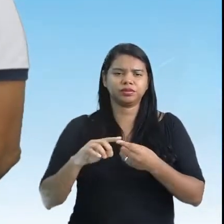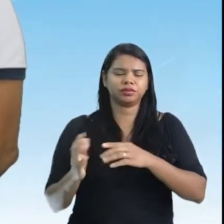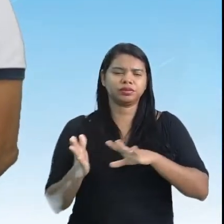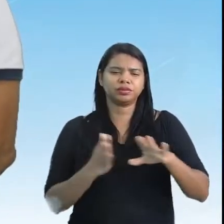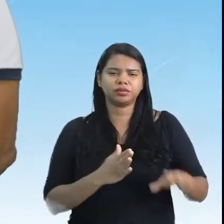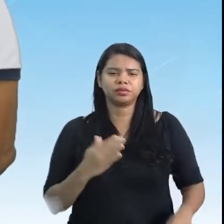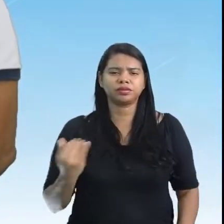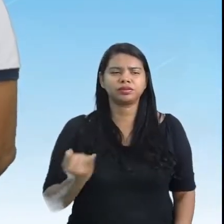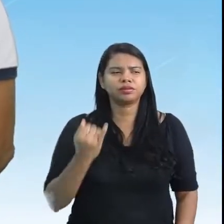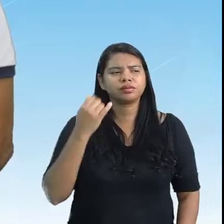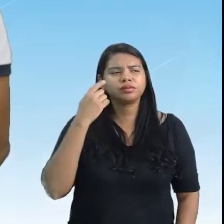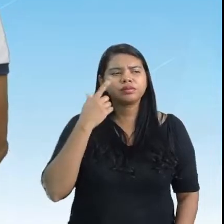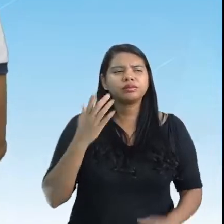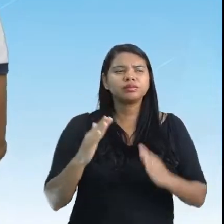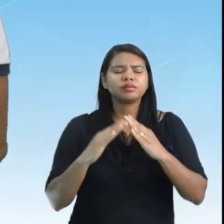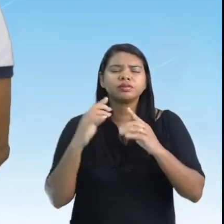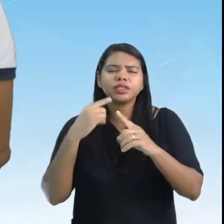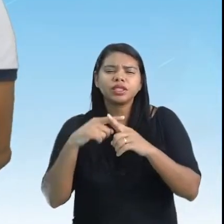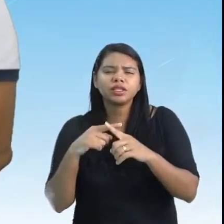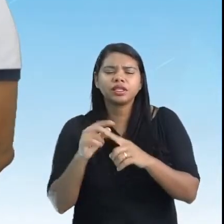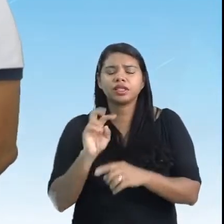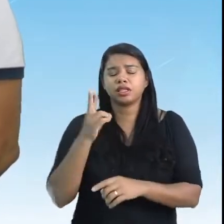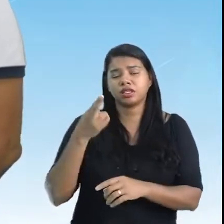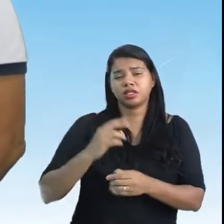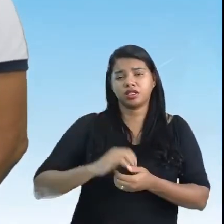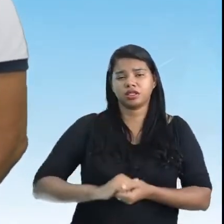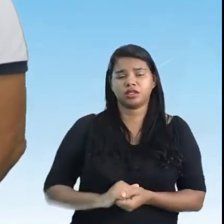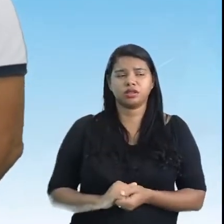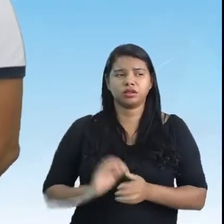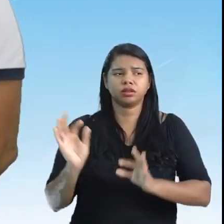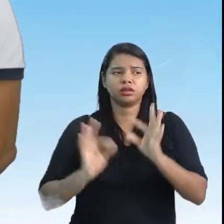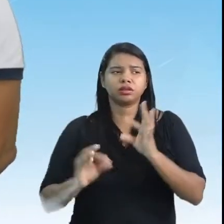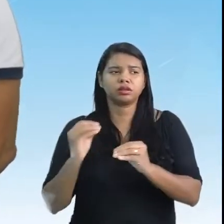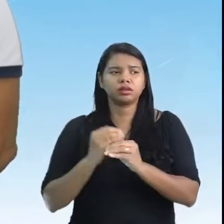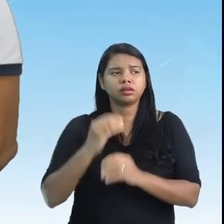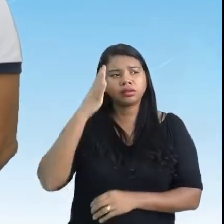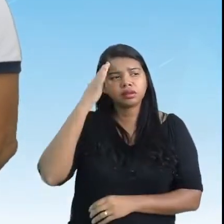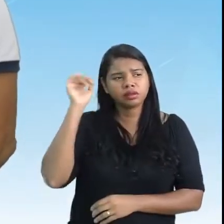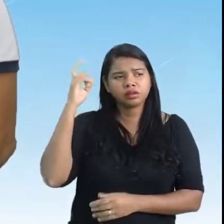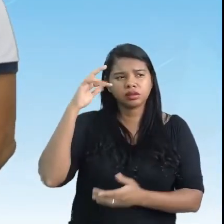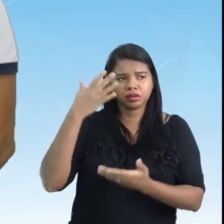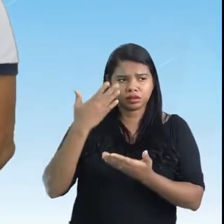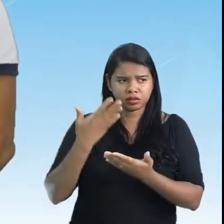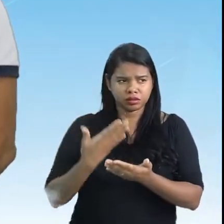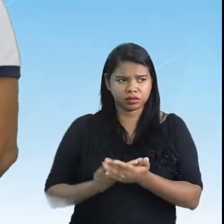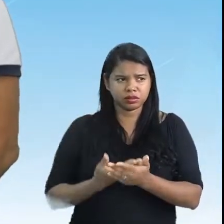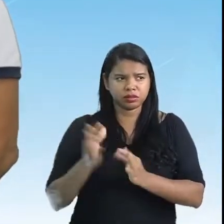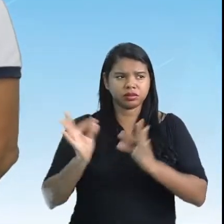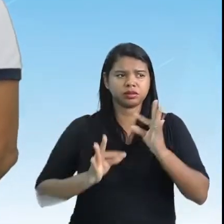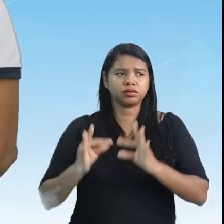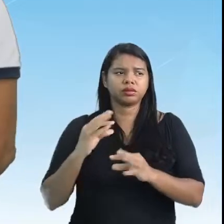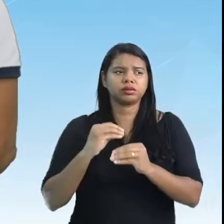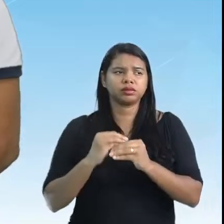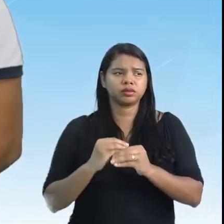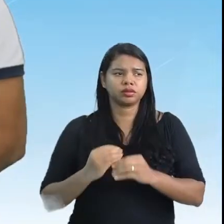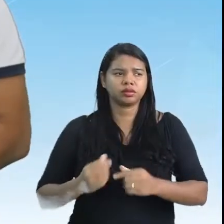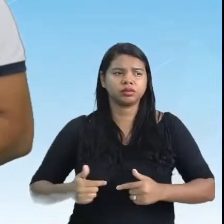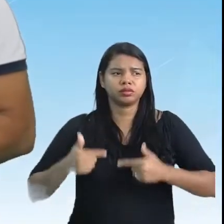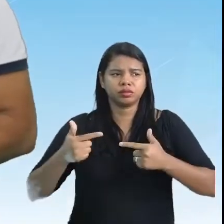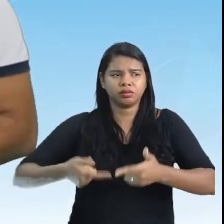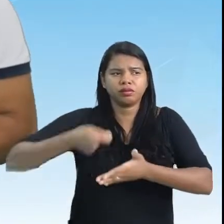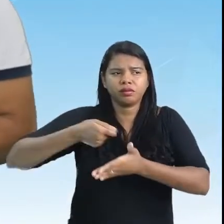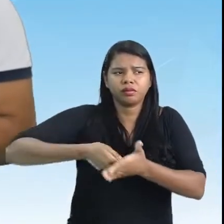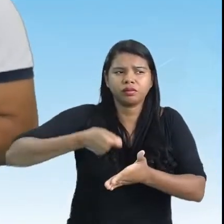a gente vê, por exemplo, uma igreja ou monumento e saber que há uma história por detrás. E há uma história de luta. E o que eu